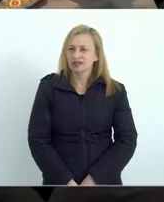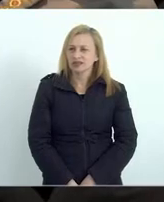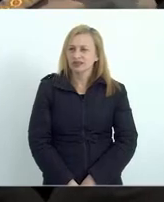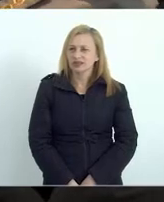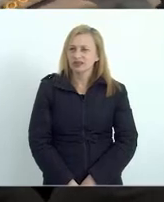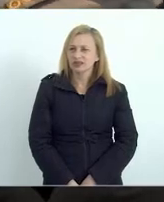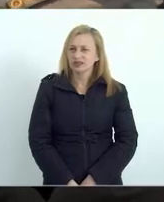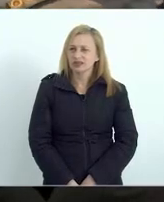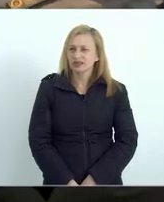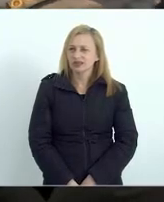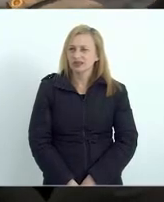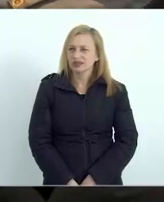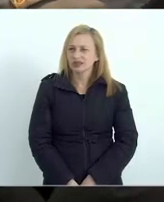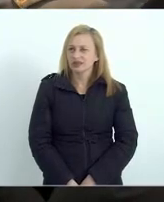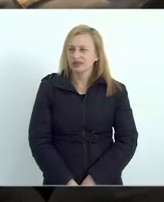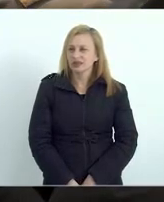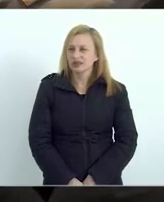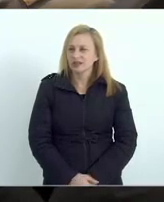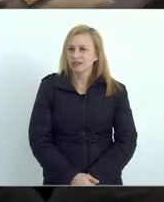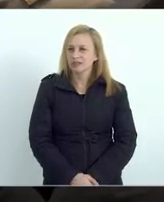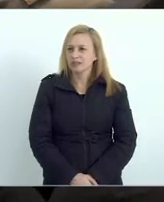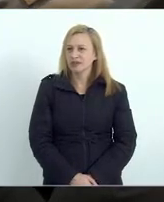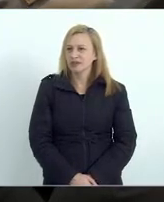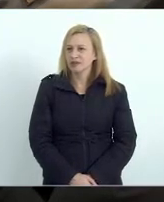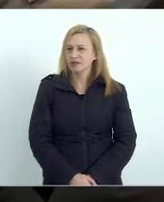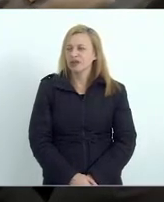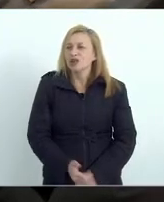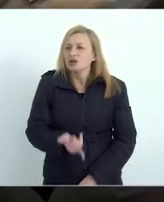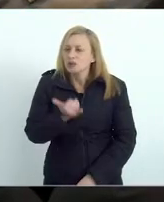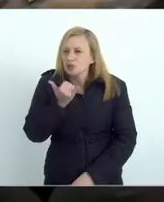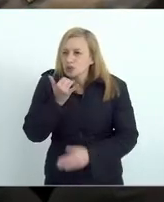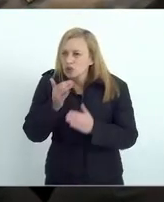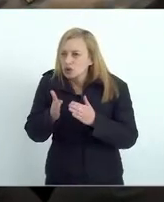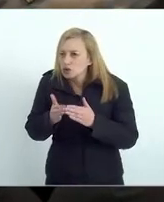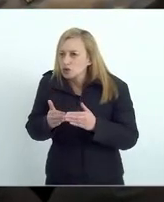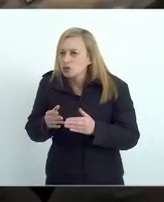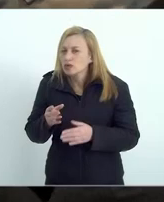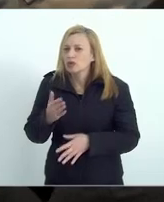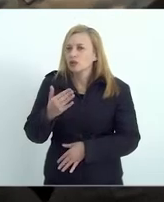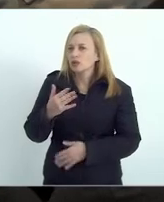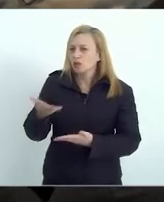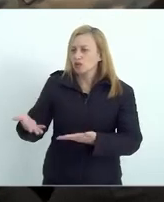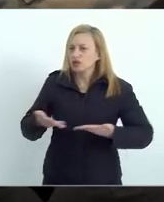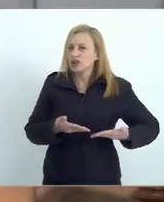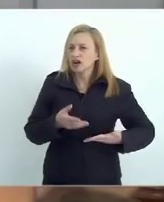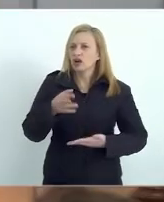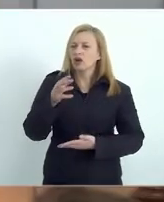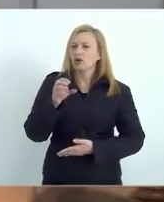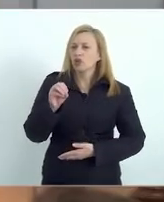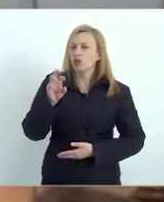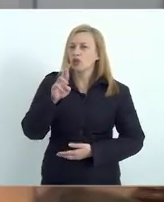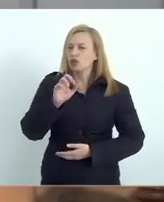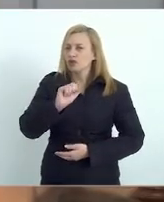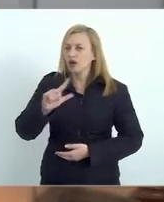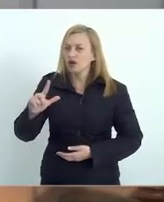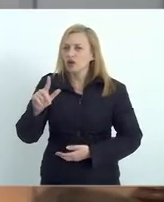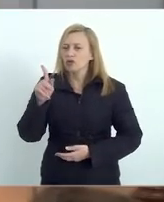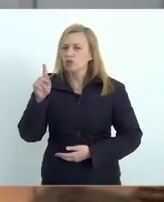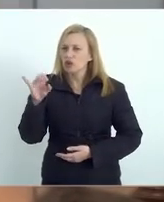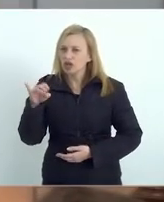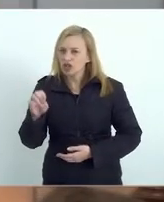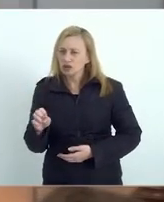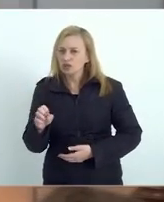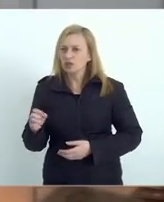a metade pedir só licença senhora convidar o Coronel Polito para fazer parte conosco tido a mesa